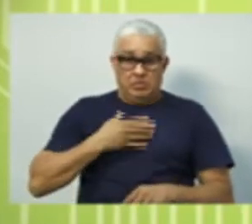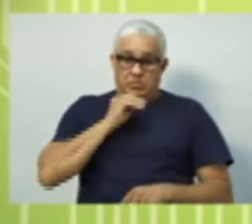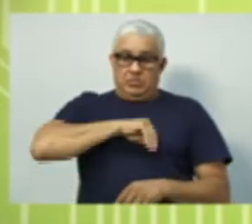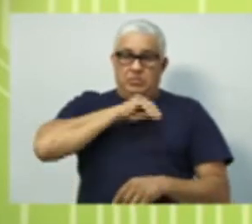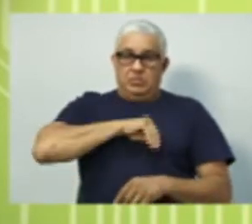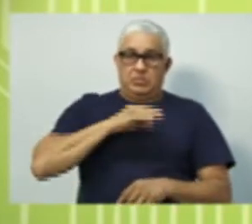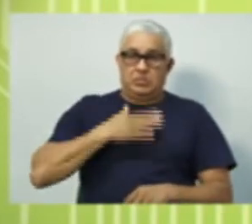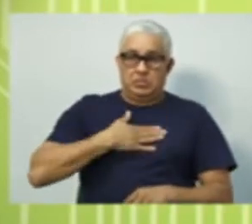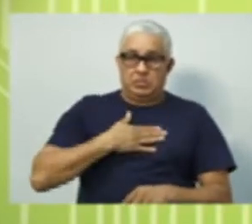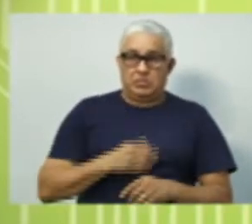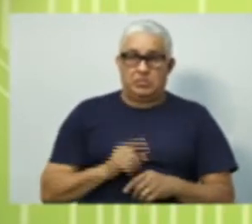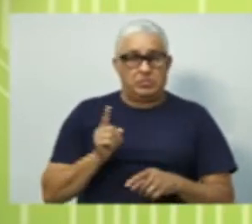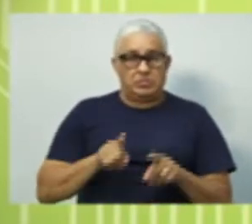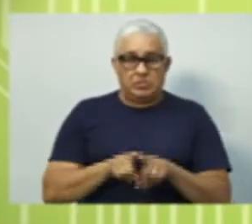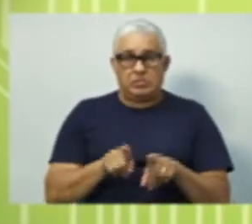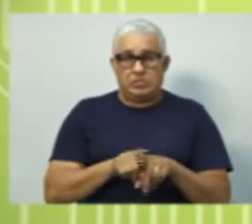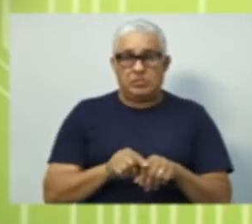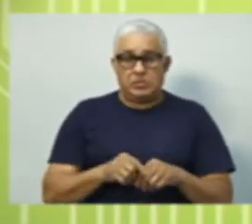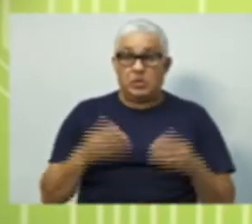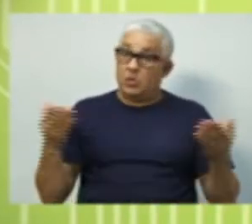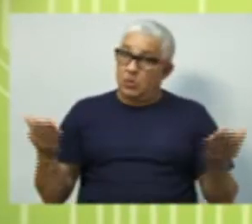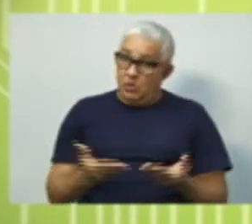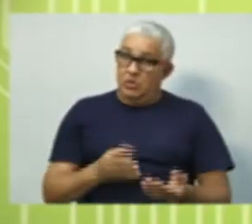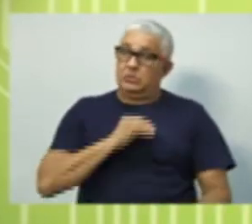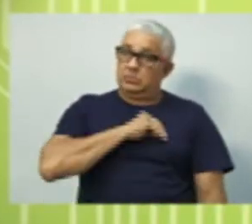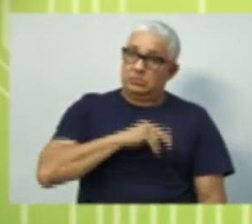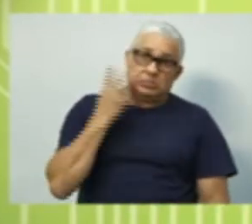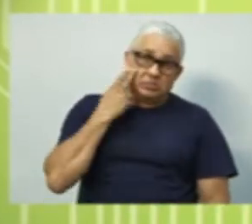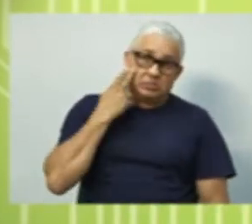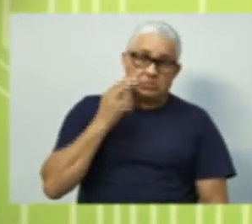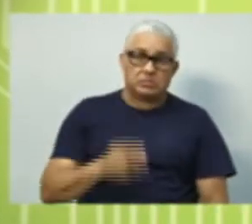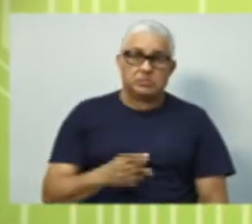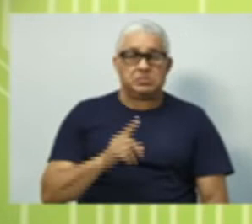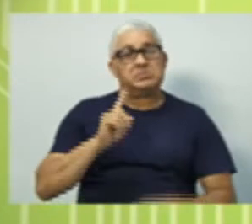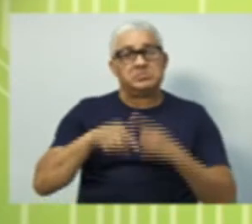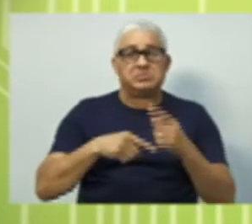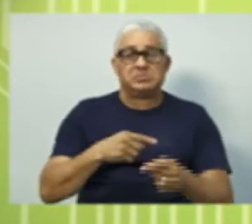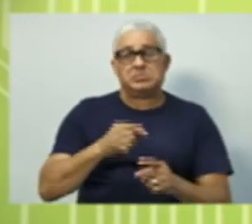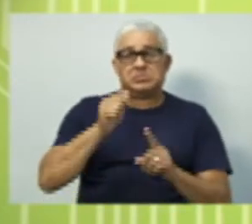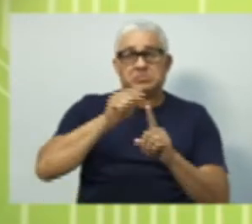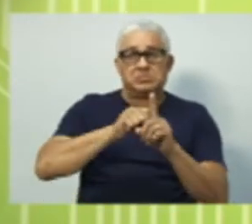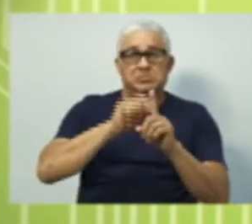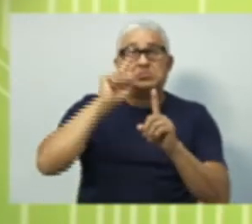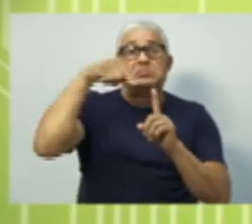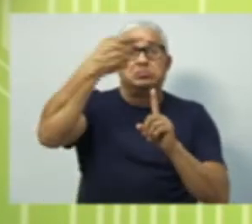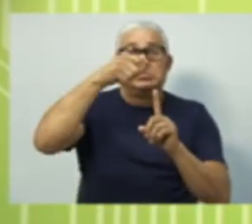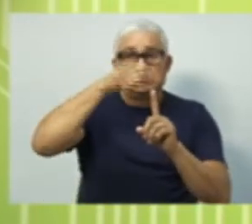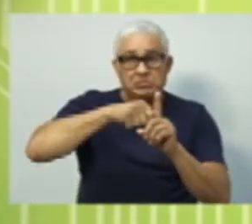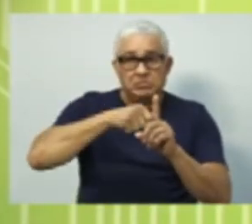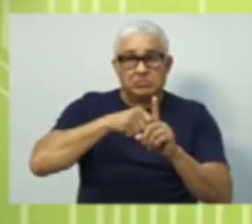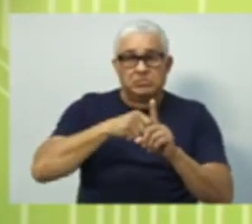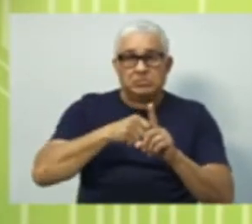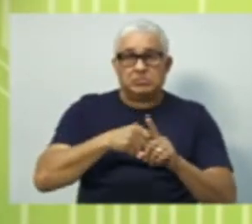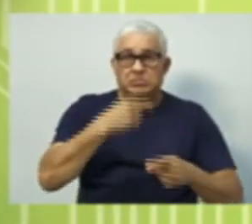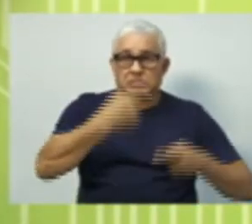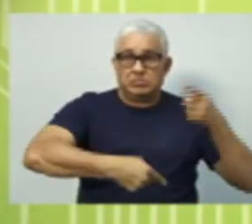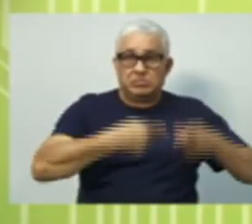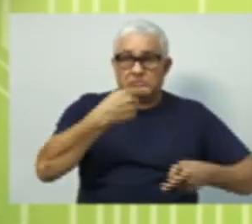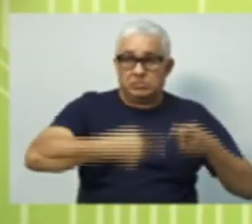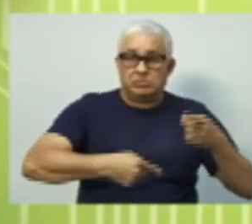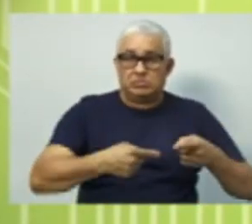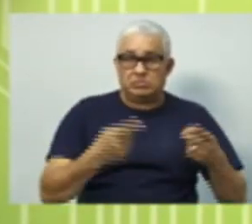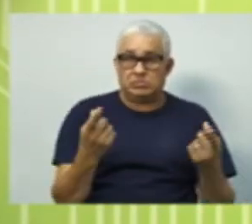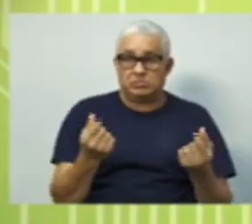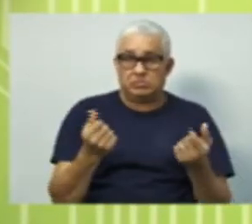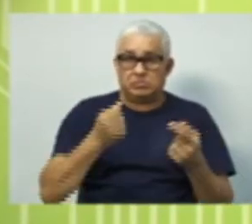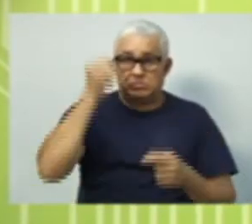E o planejamento, sem dúvida nenhuma, é a mais importante. E daí a importância do planejamento financeiro para as organizações. Não só